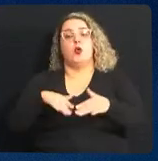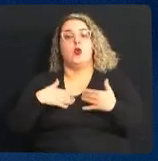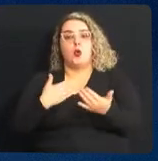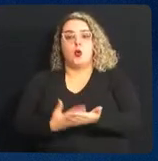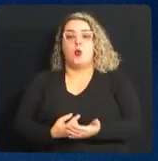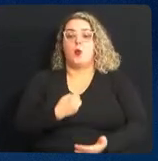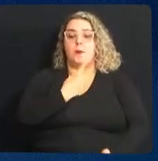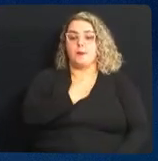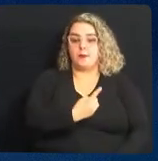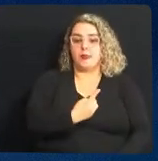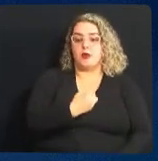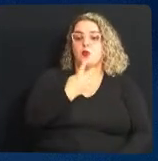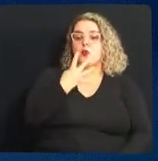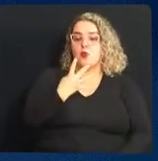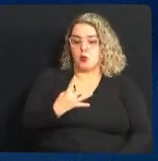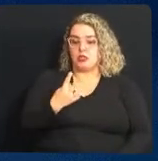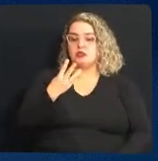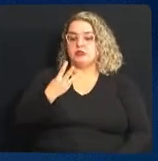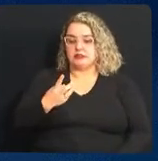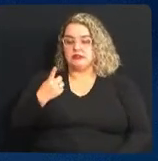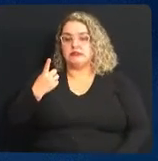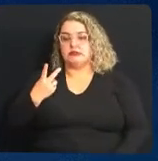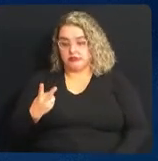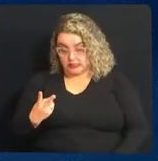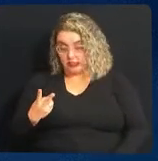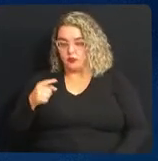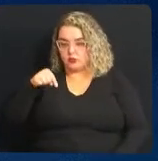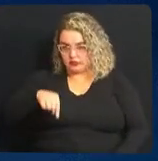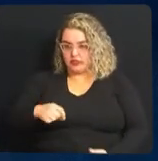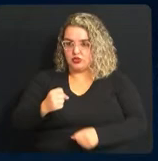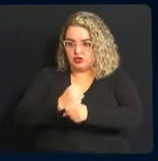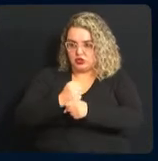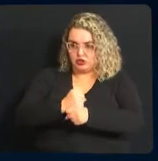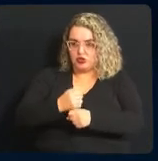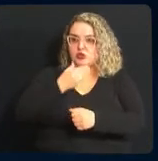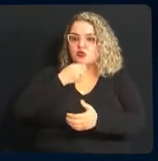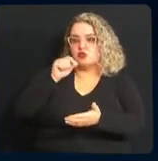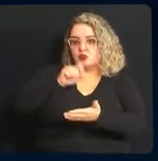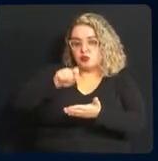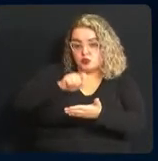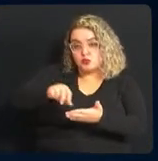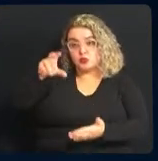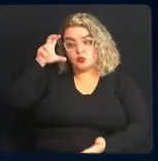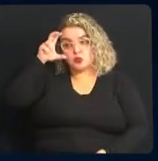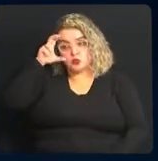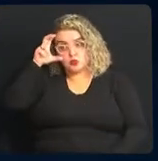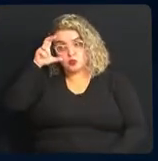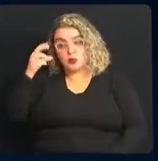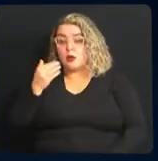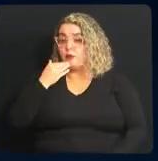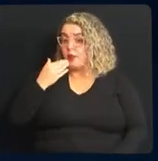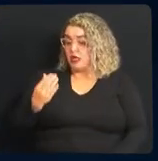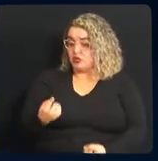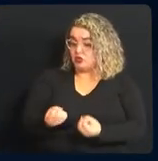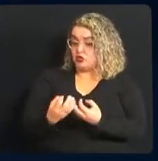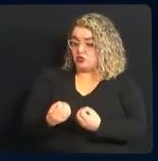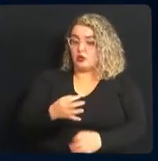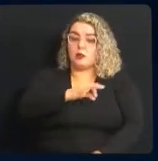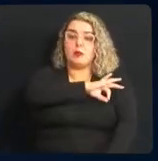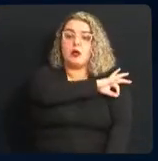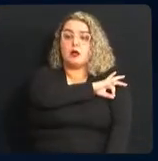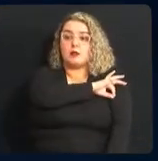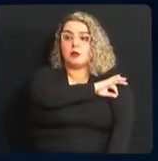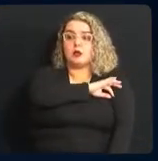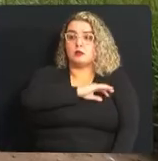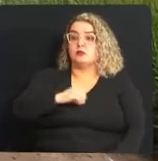O requerimento número 1432 deste ano, de autoria do vereador Carlinhos Camelô, pede informações para